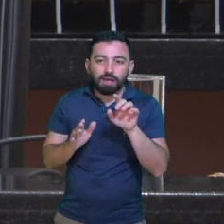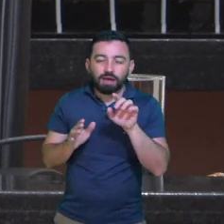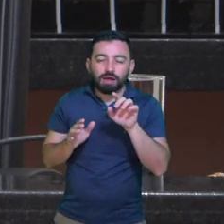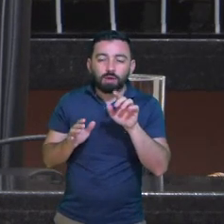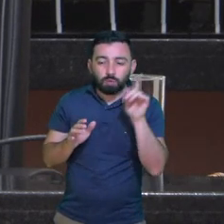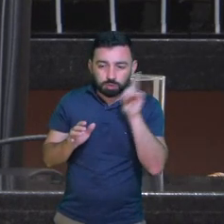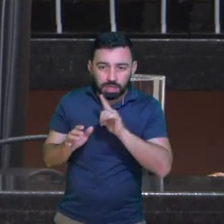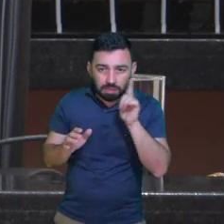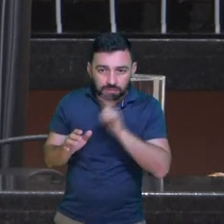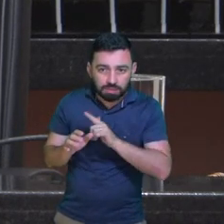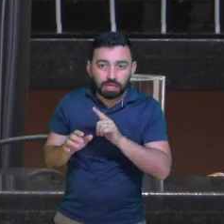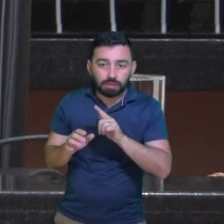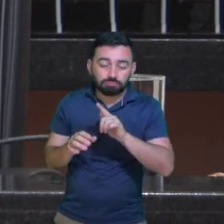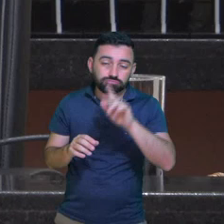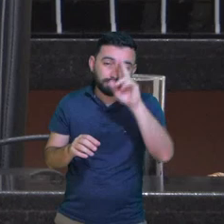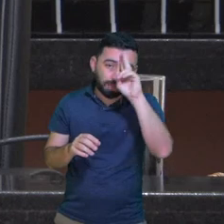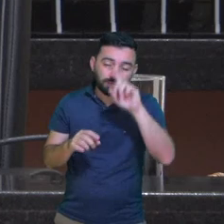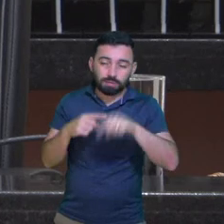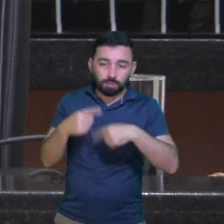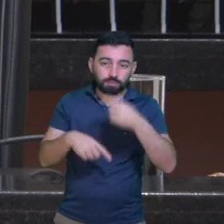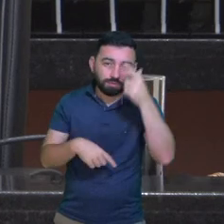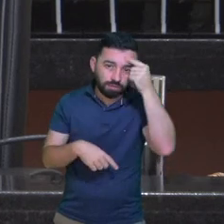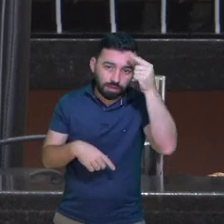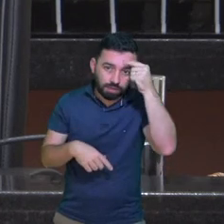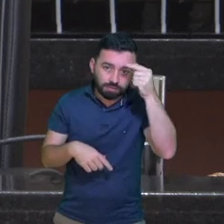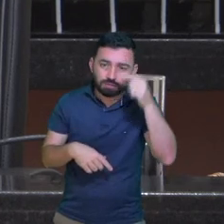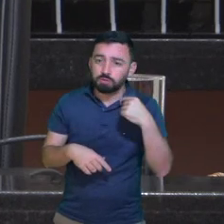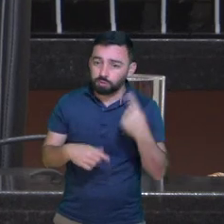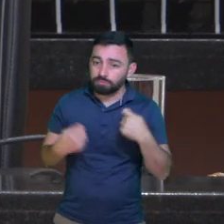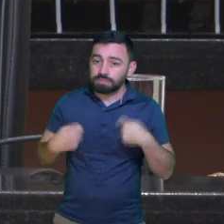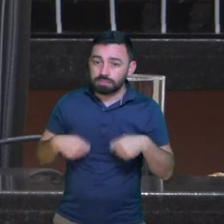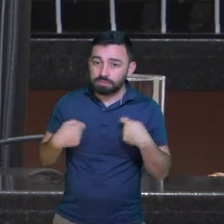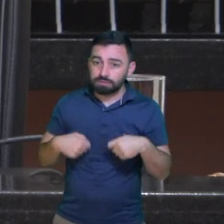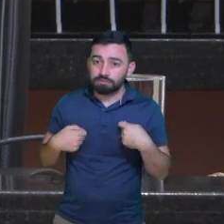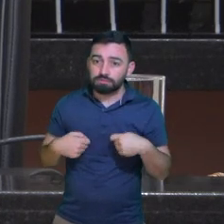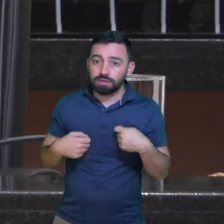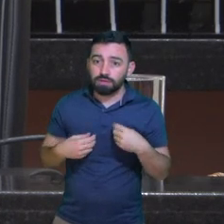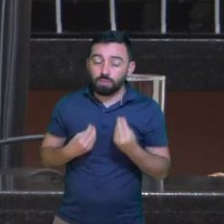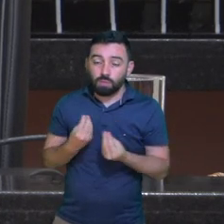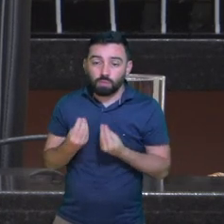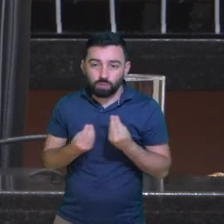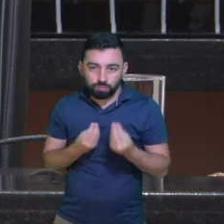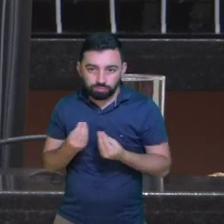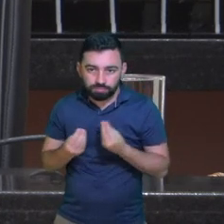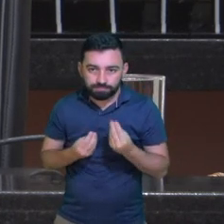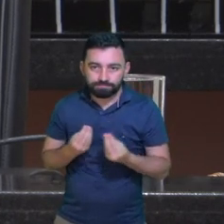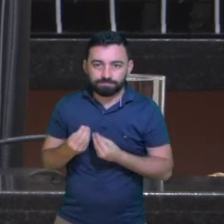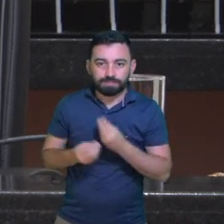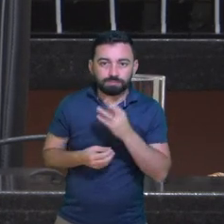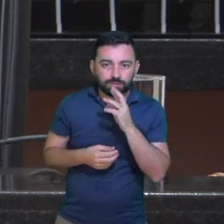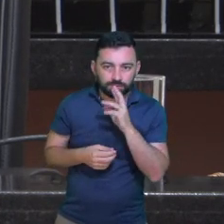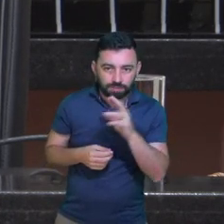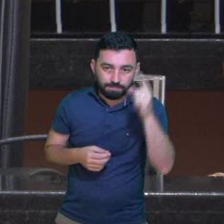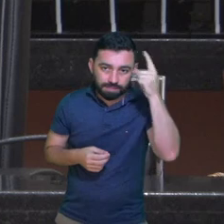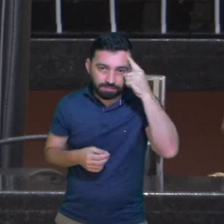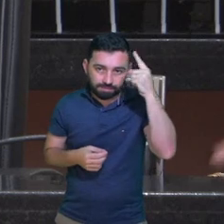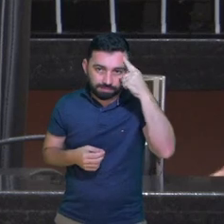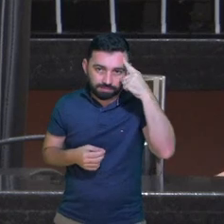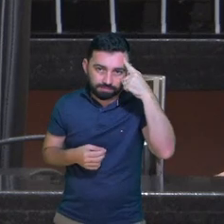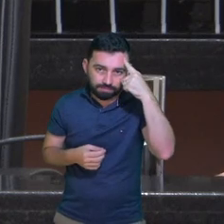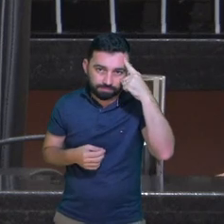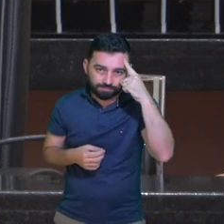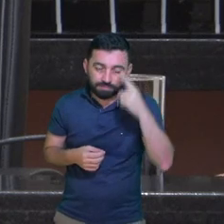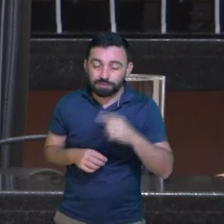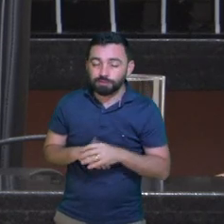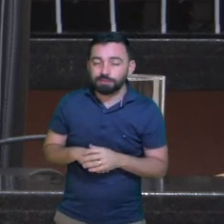ensino superior e assim por diante e todos nós vamos ter que lidar com isso então nós precisamos também pensar sobre isso seria